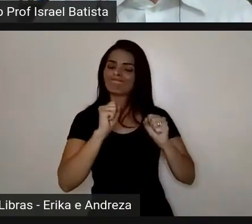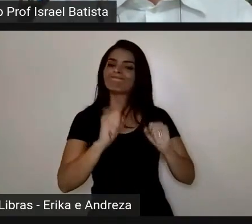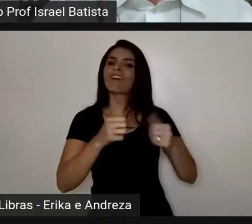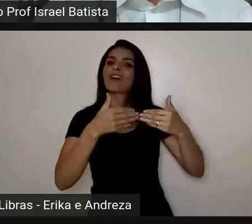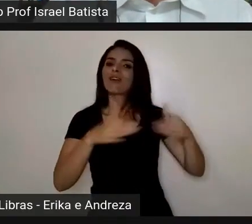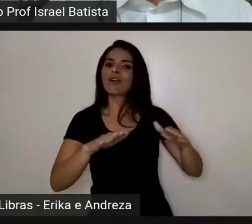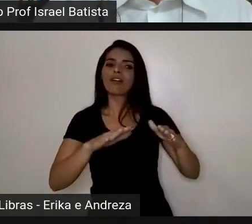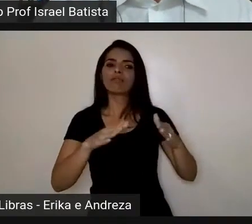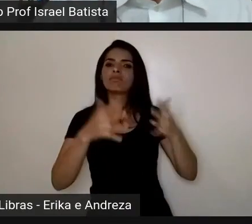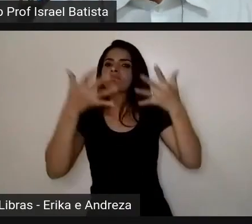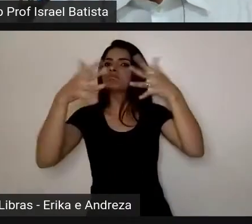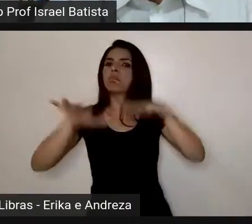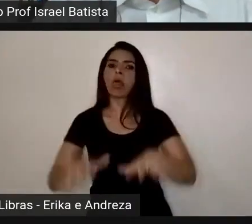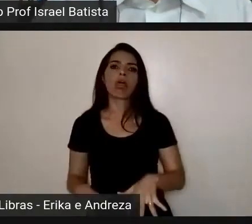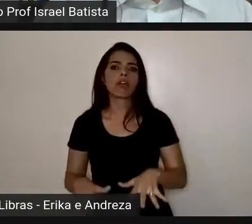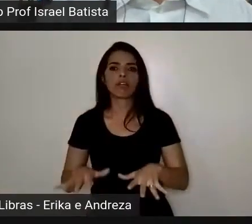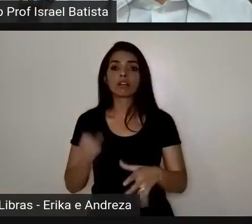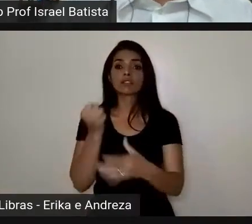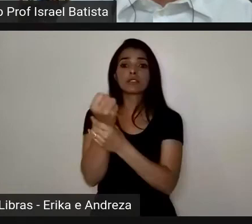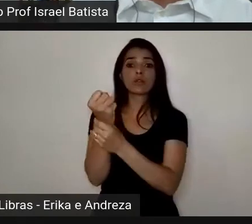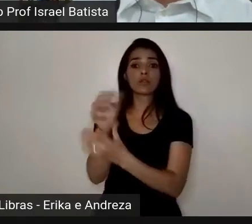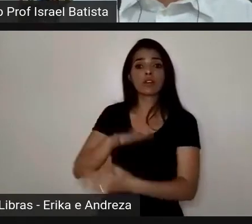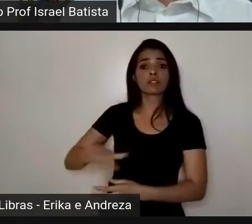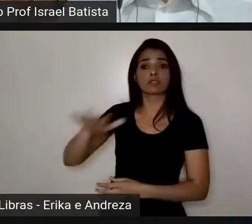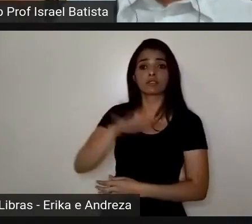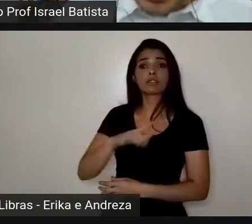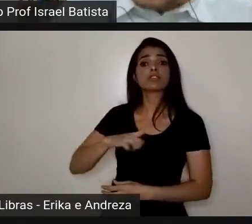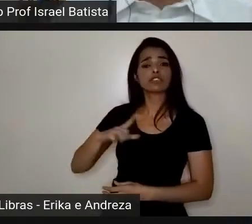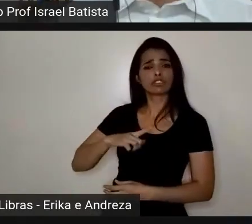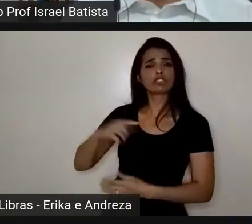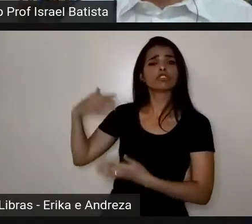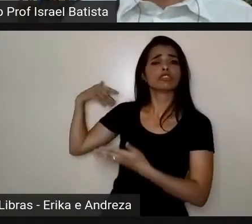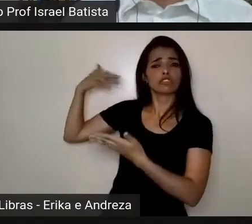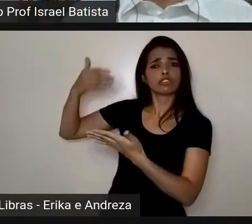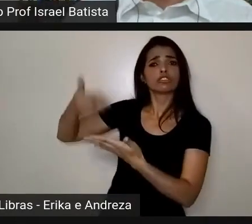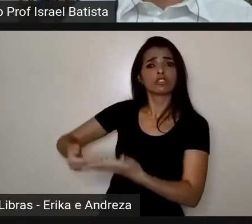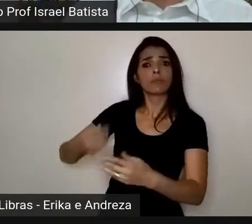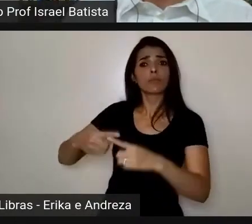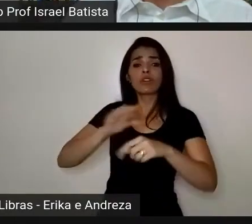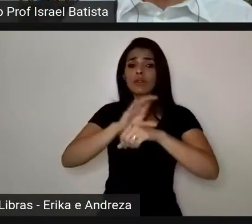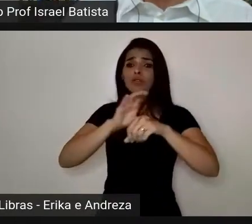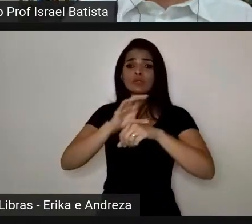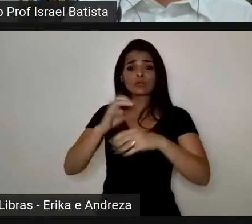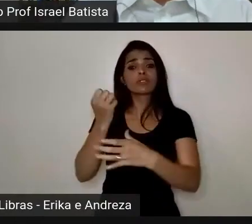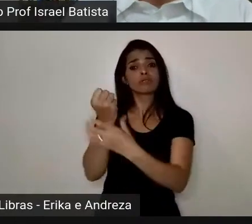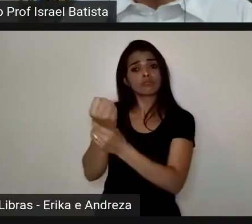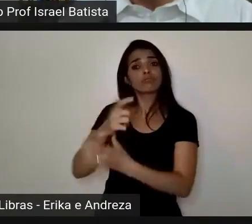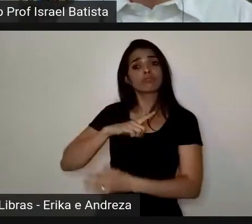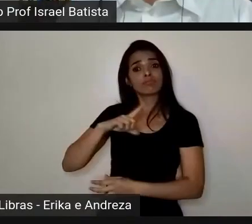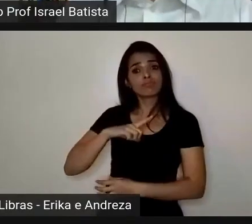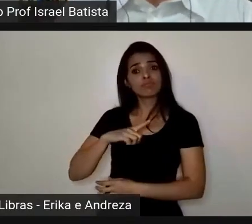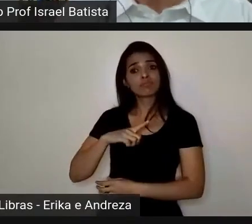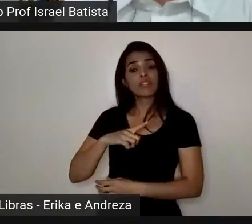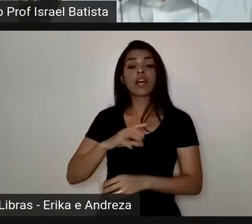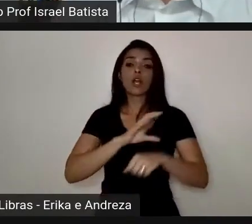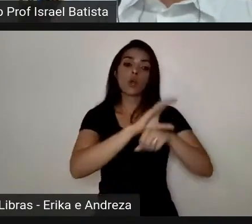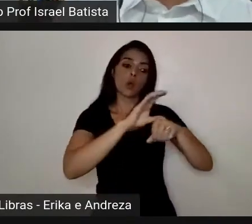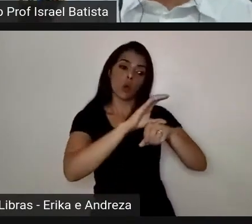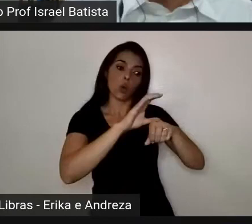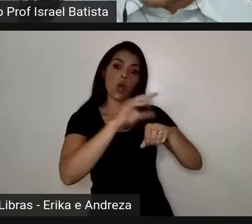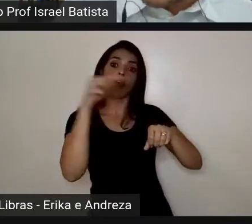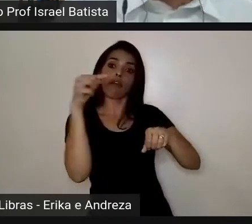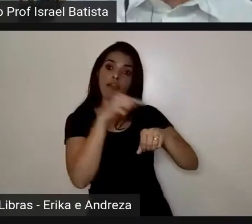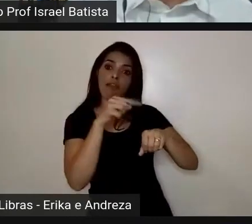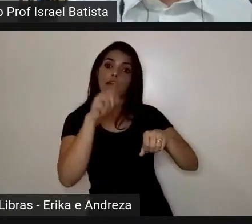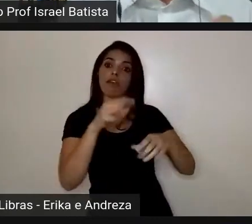de bem-estar social que vinha sendo desenvolvido no Brasil por ordem constitucional. A nossa Constituição é uma